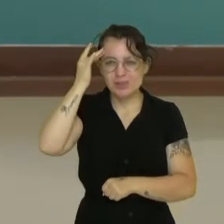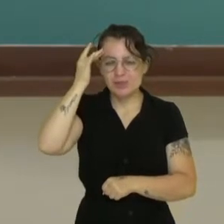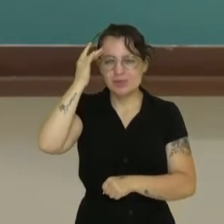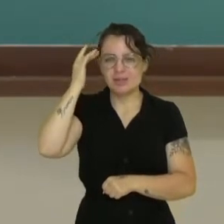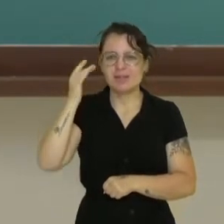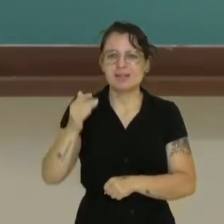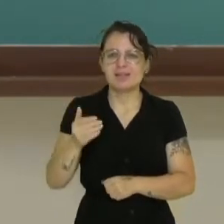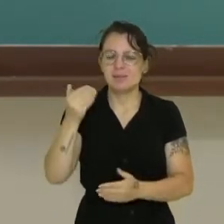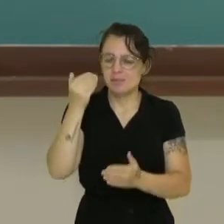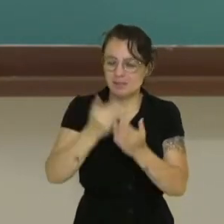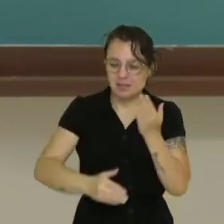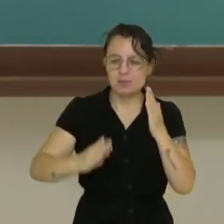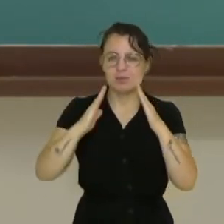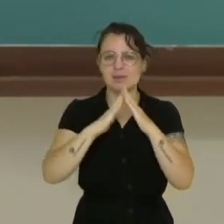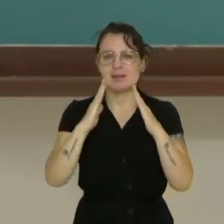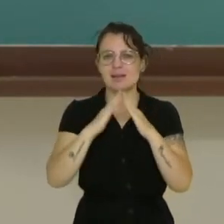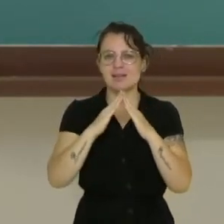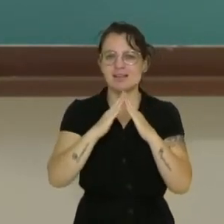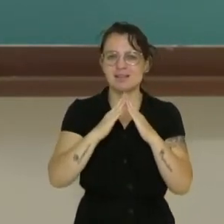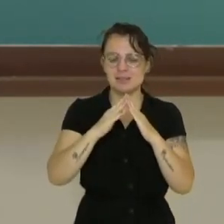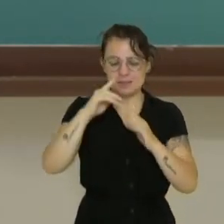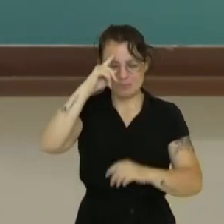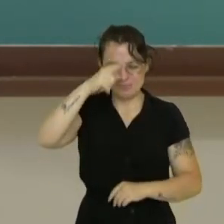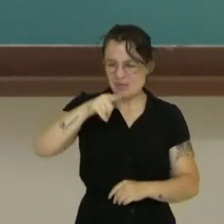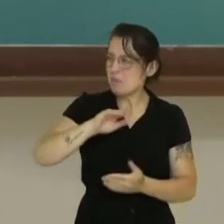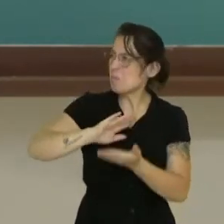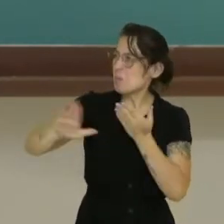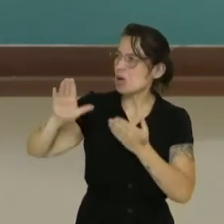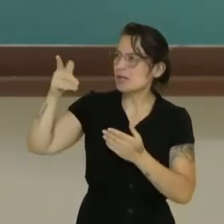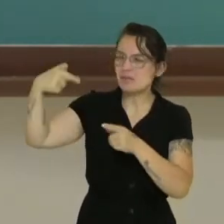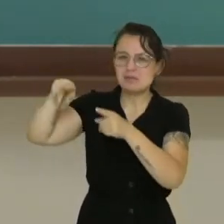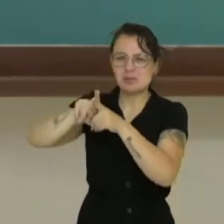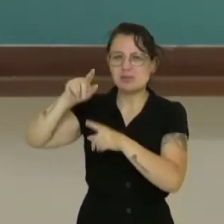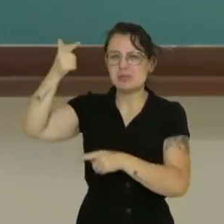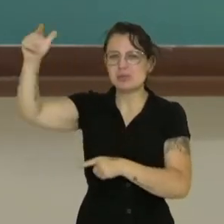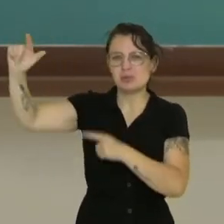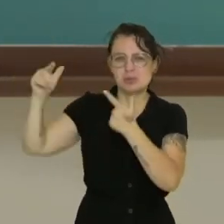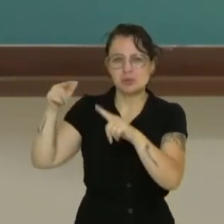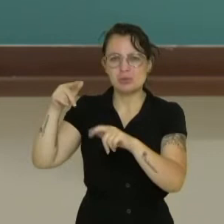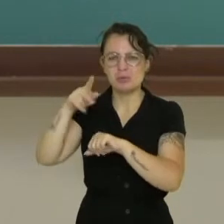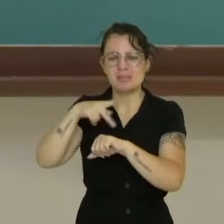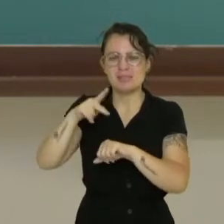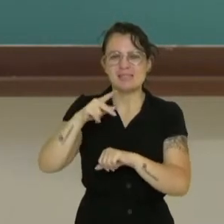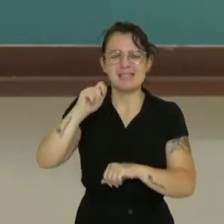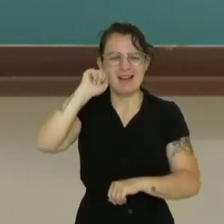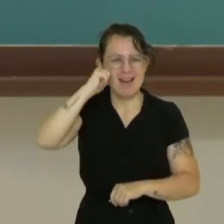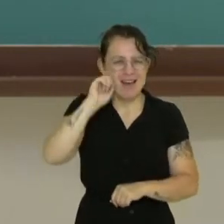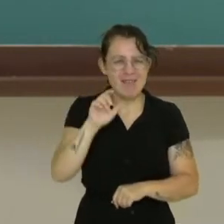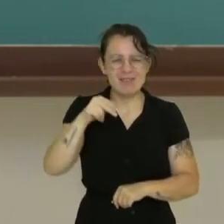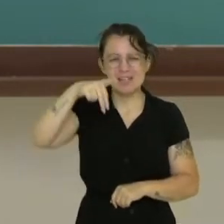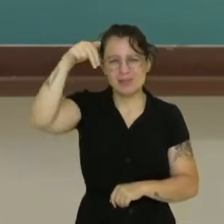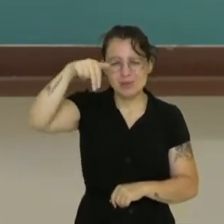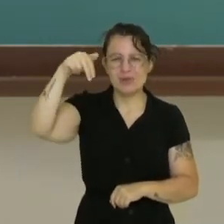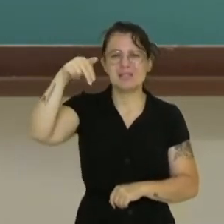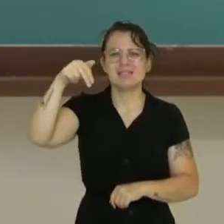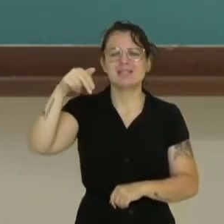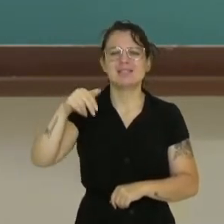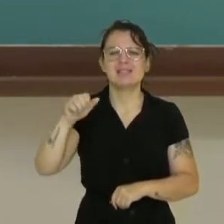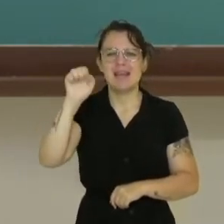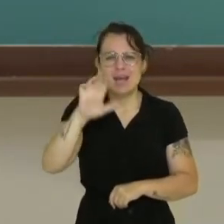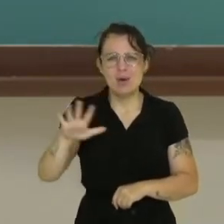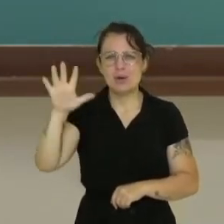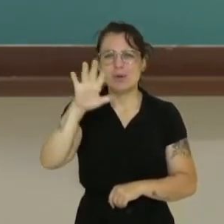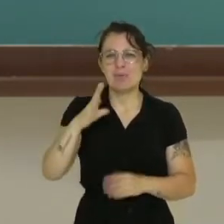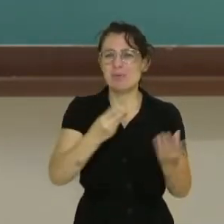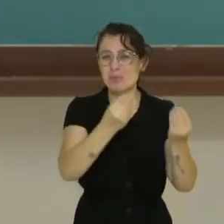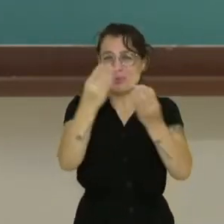perdendo suas casas, migrações forçadas acontecendo em toda a Europa, norte da África, diversos países do